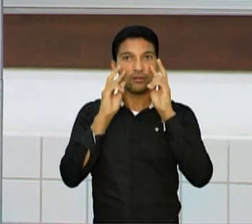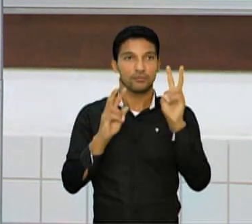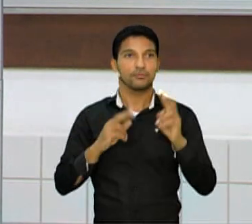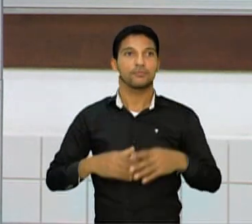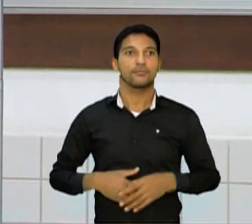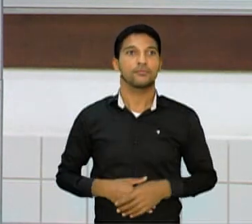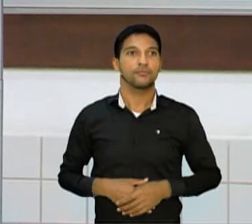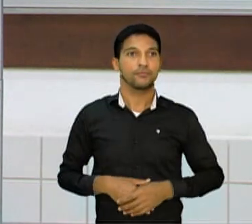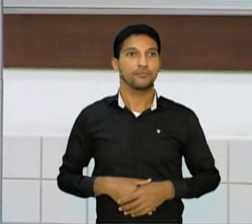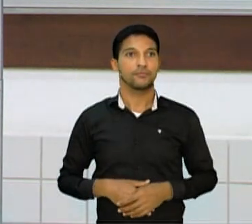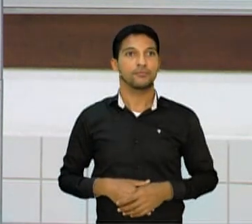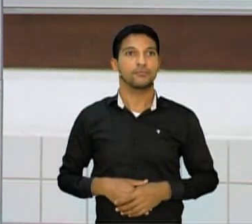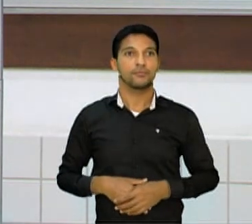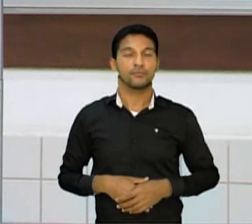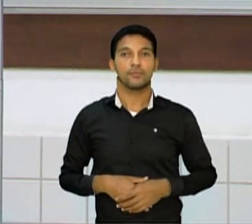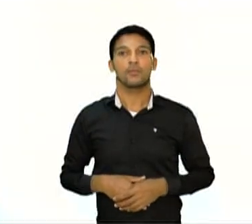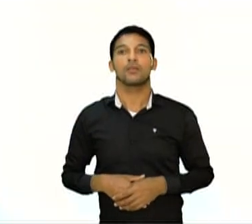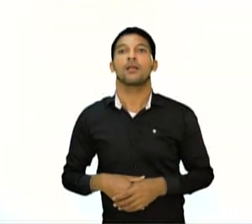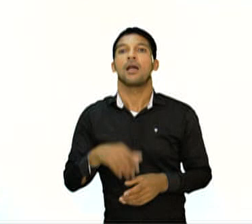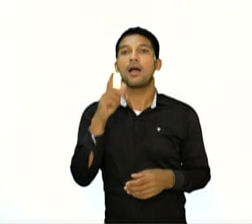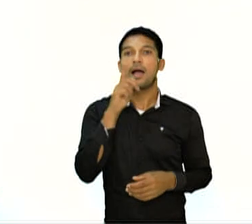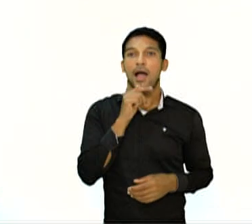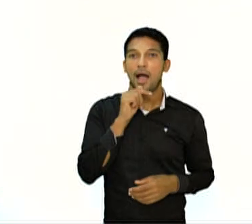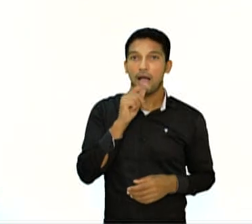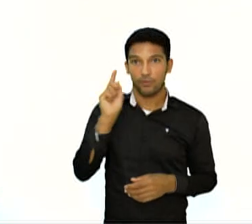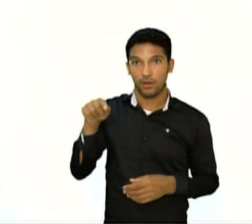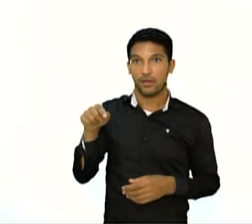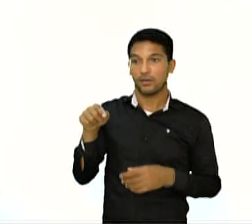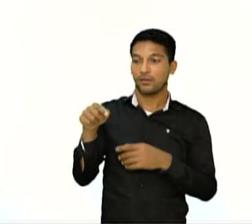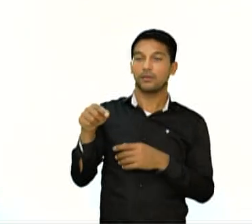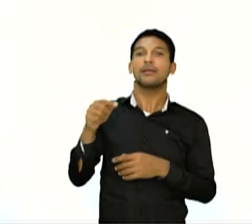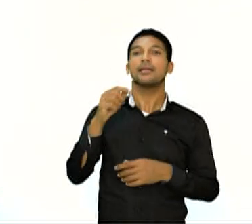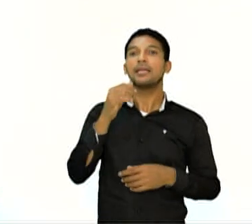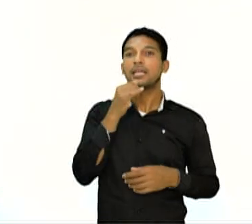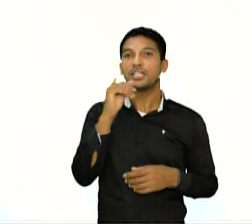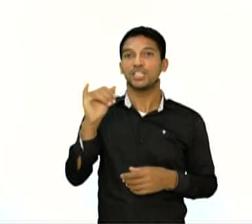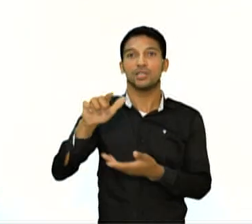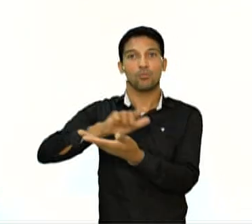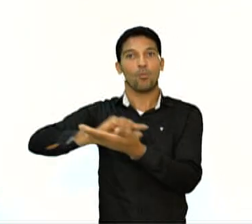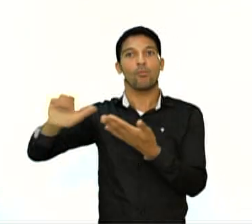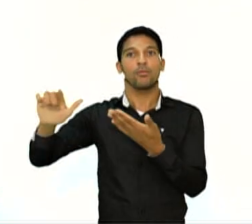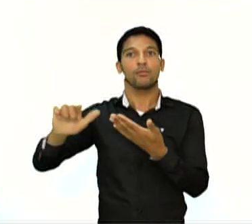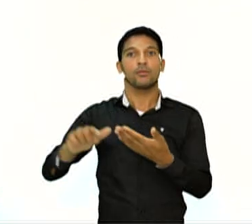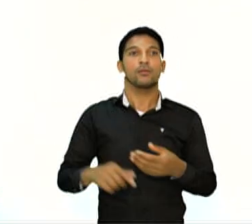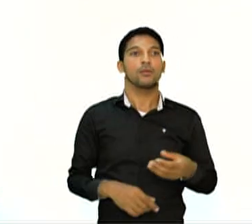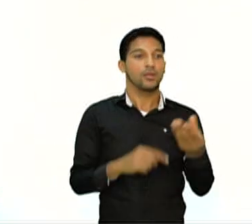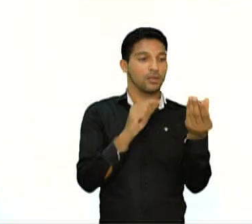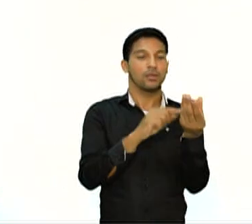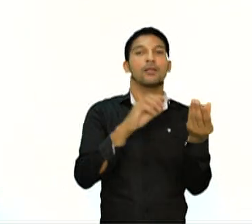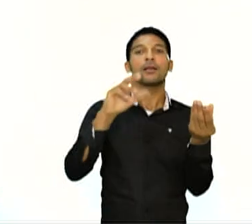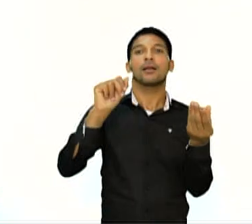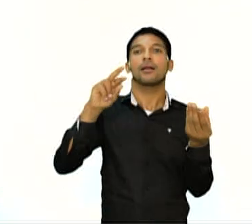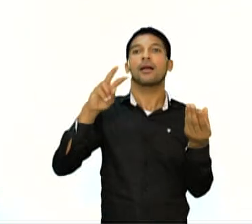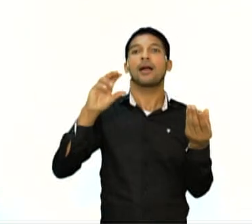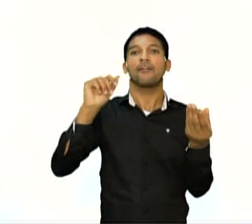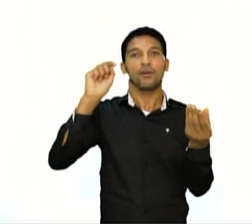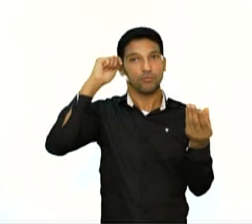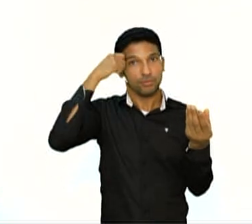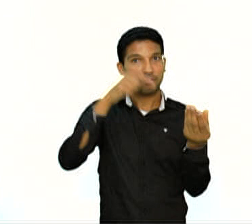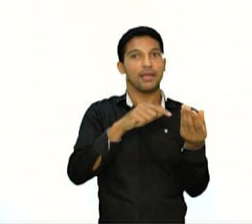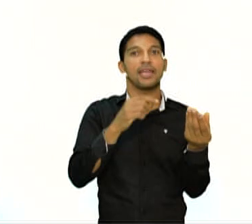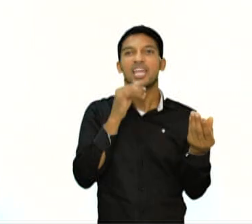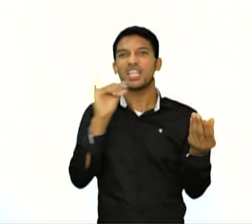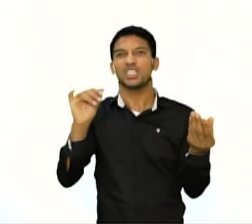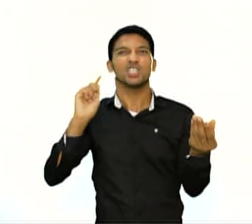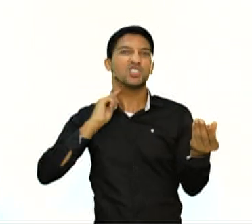atualidade. Então, frases que eu selecionei: a água é uma energia limpa, o carvão é uma energia suja, cereais dão